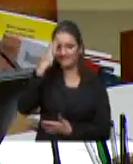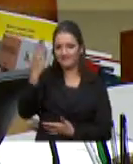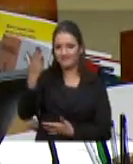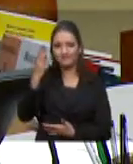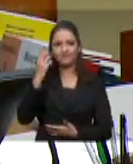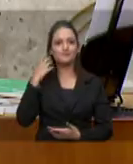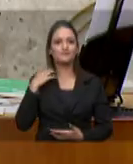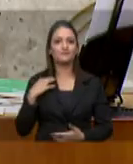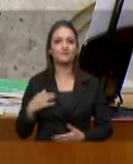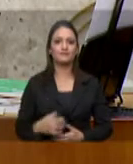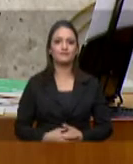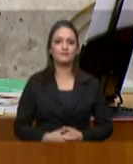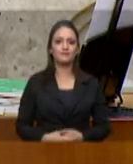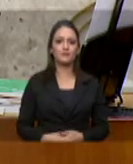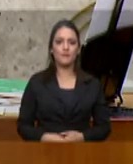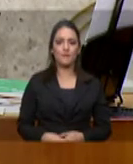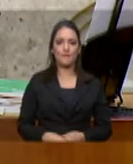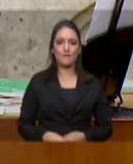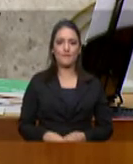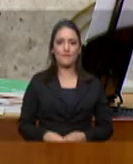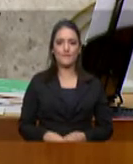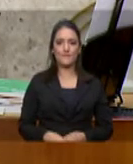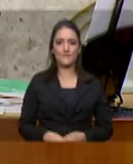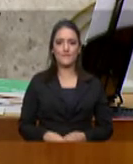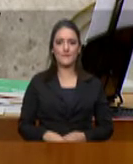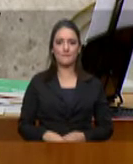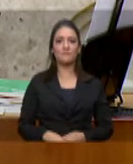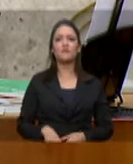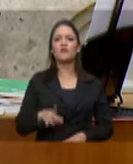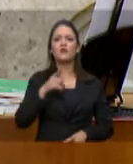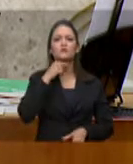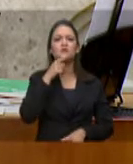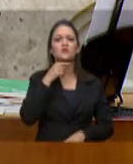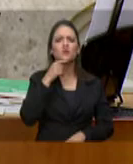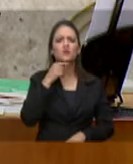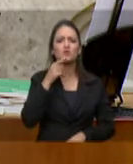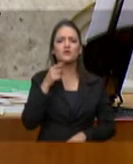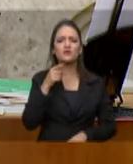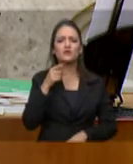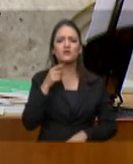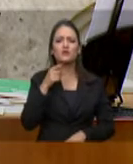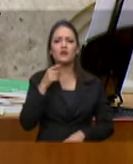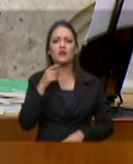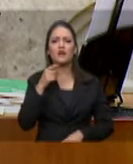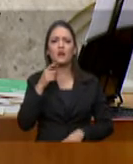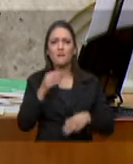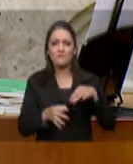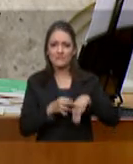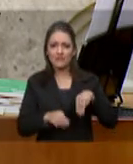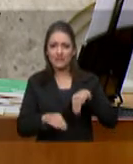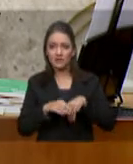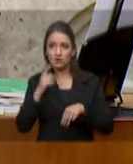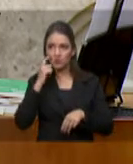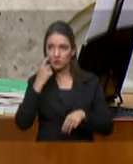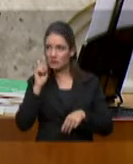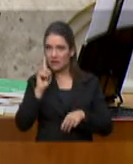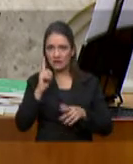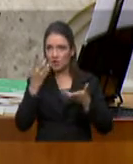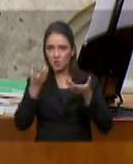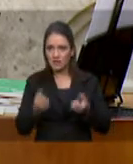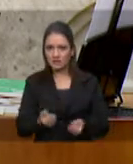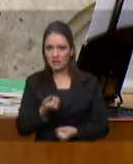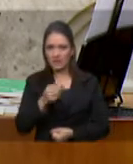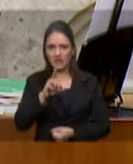Obrigado. É só uma dúvida. O ministro Nunes Marques não conhece da DPF,